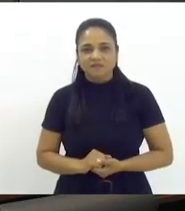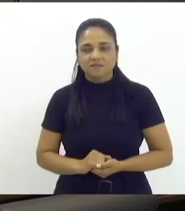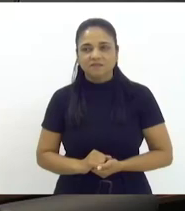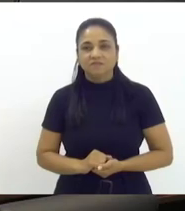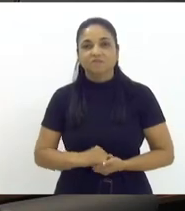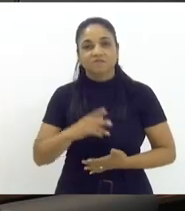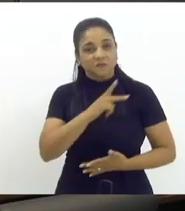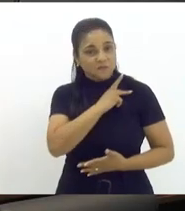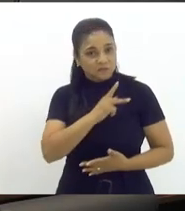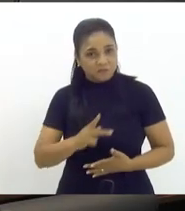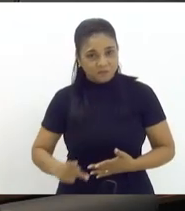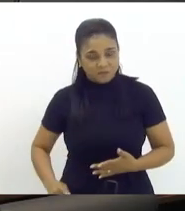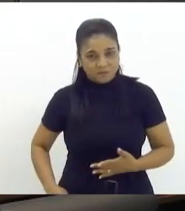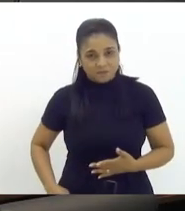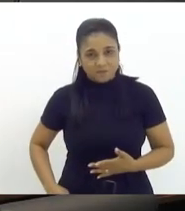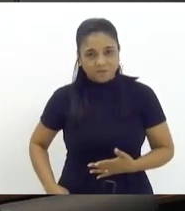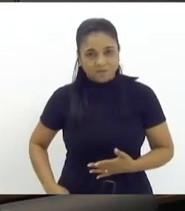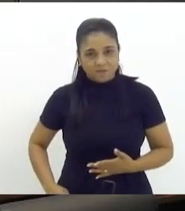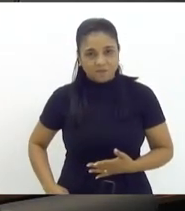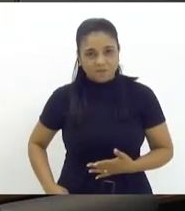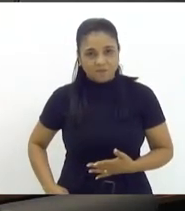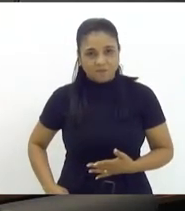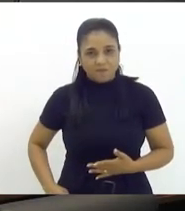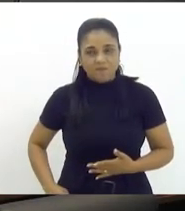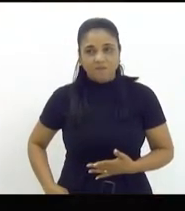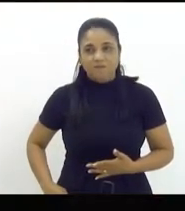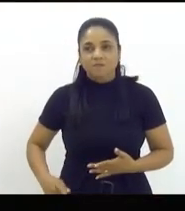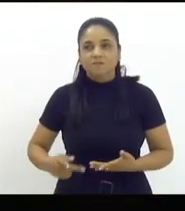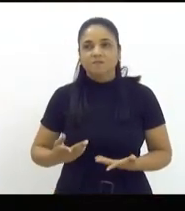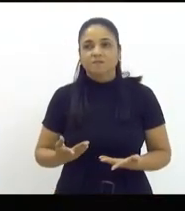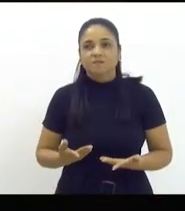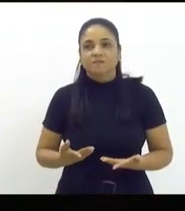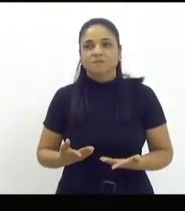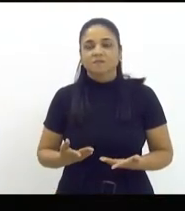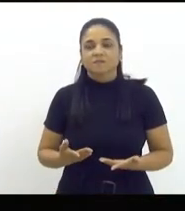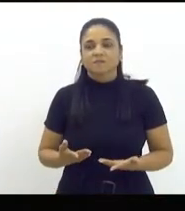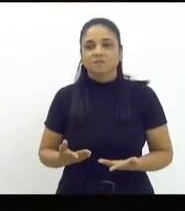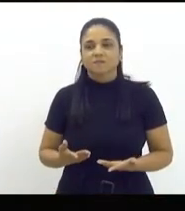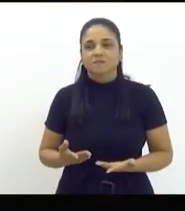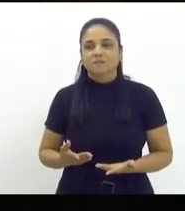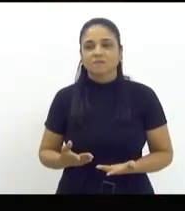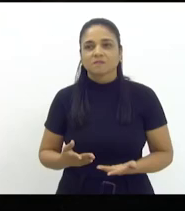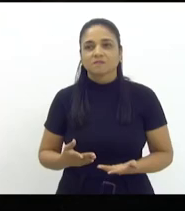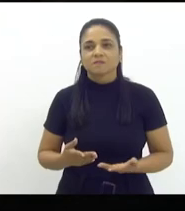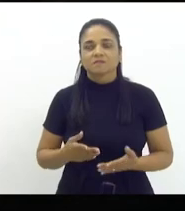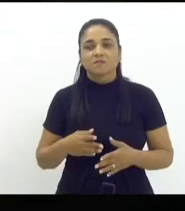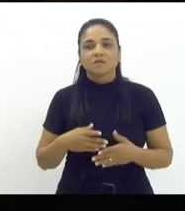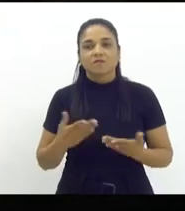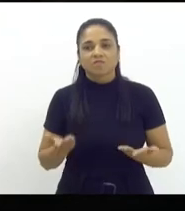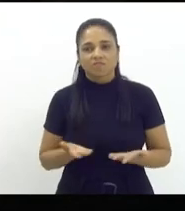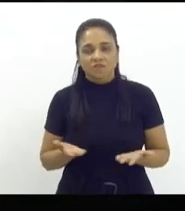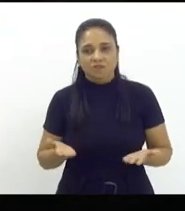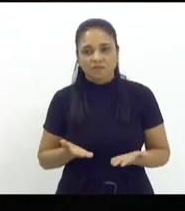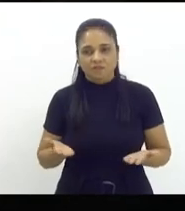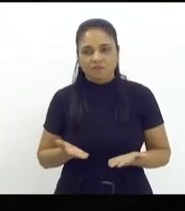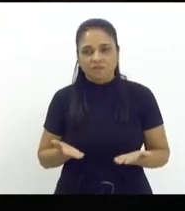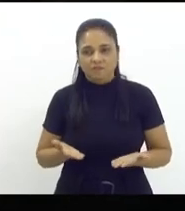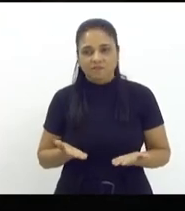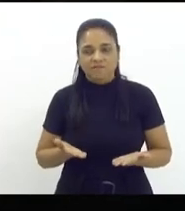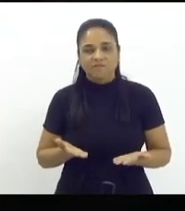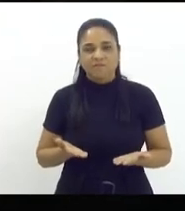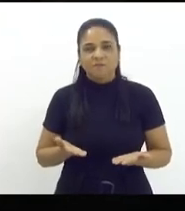senhor presidente Deputado Jair um prazer tê-lo no